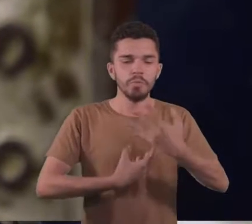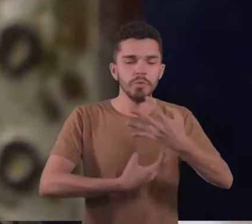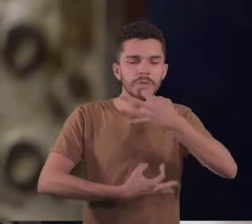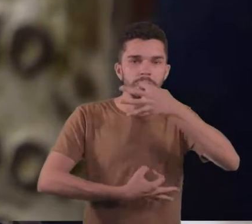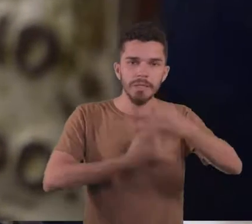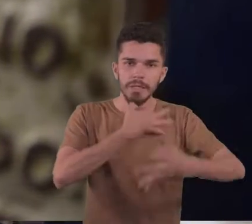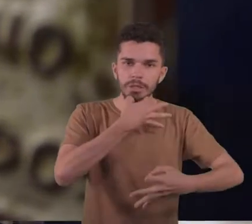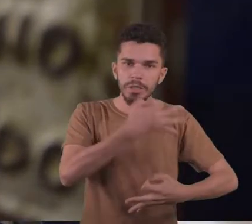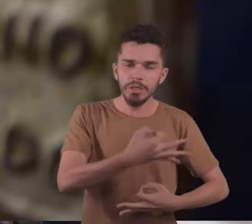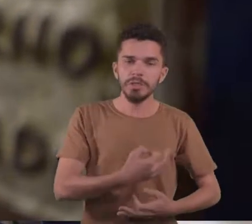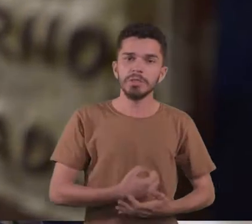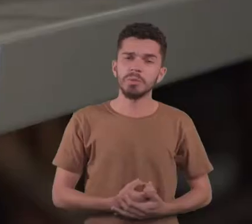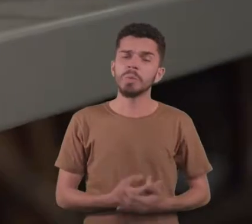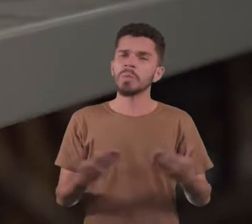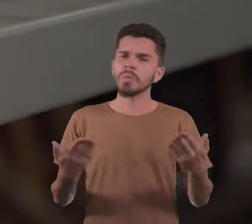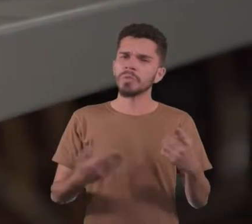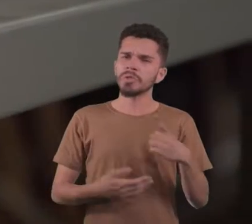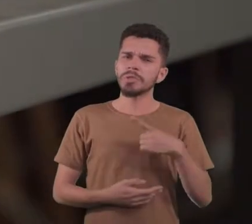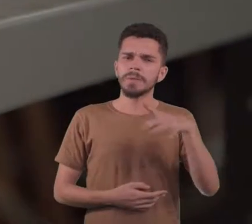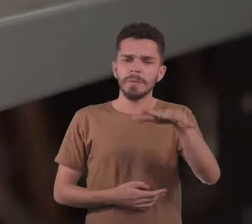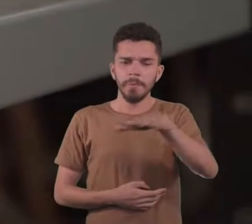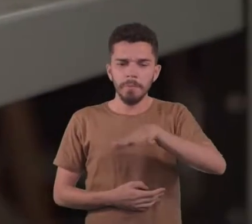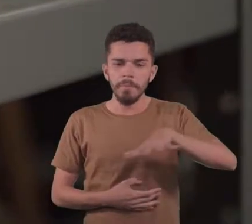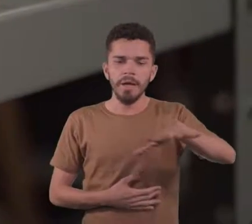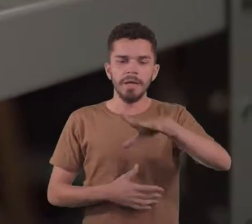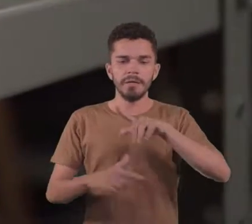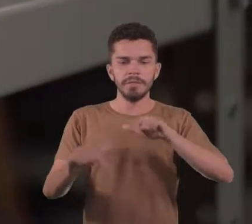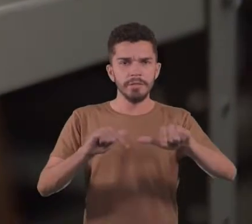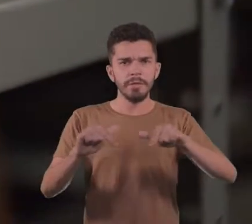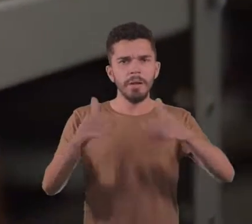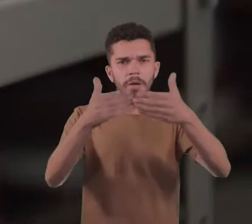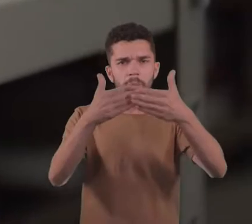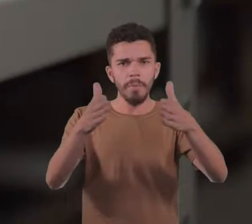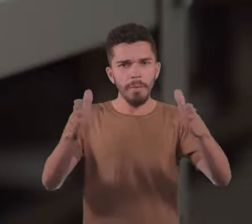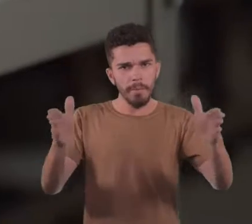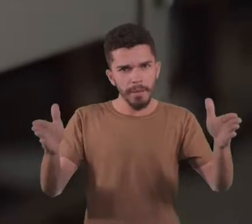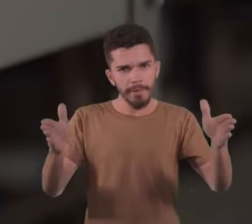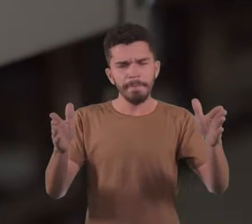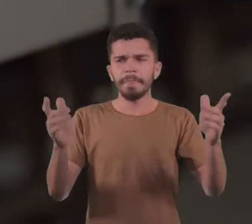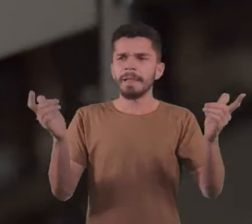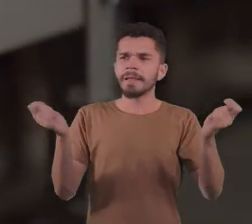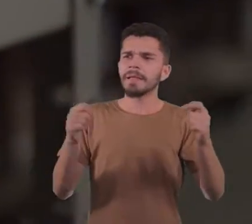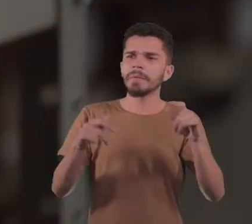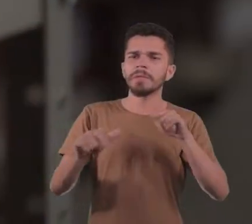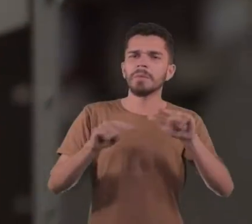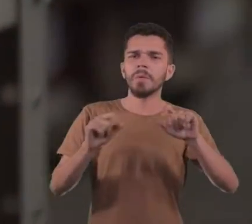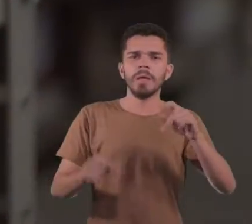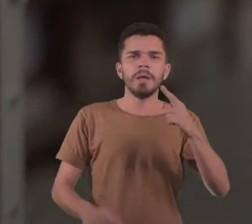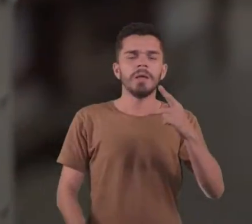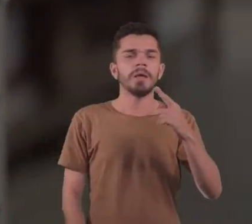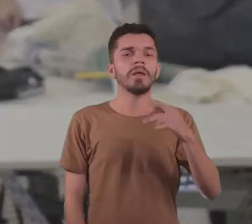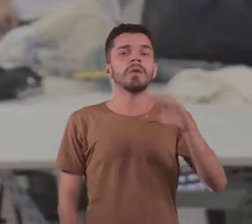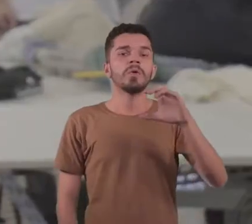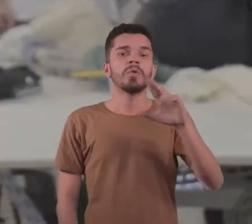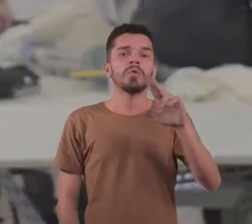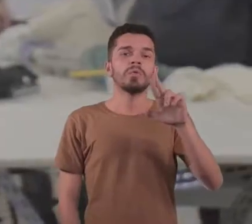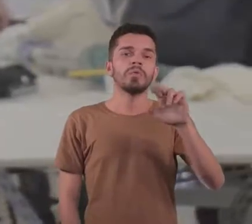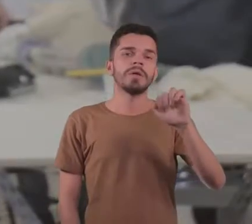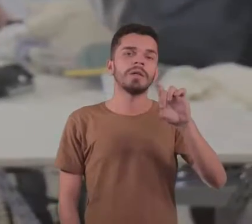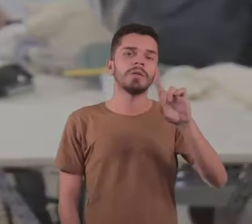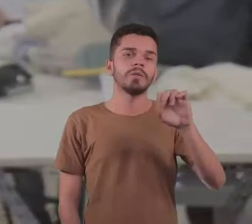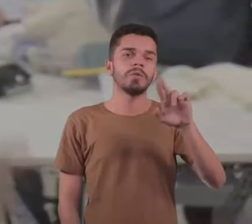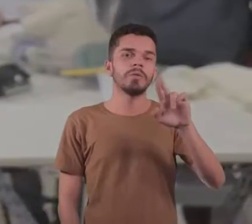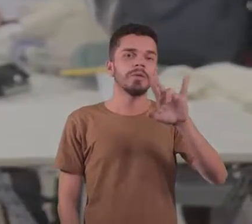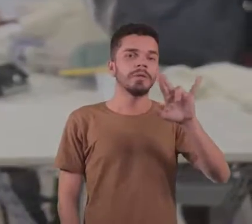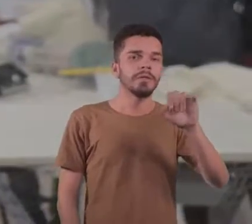área de atuação bastante intensa, de modo geral. Ele pode trabalhar com curadoria, ele pode trabalhar com pesquisa